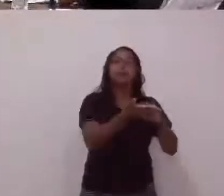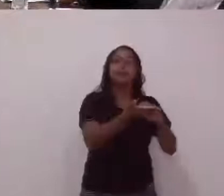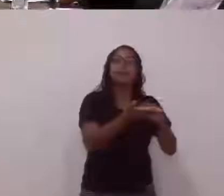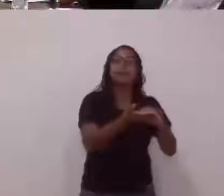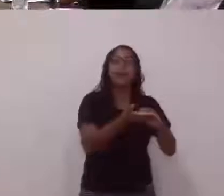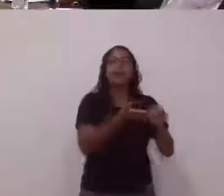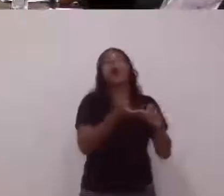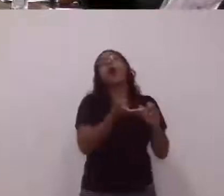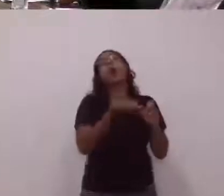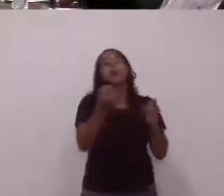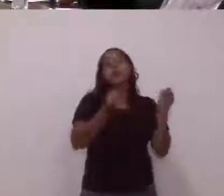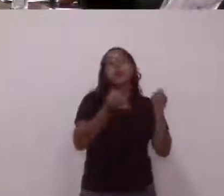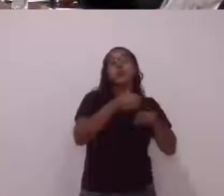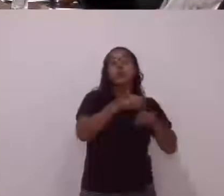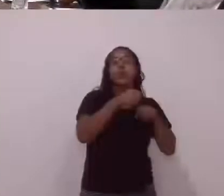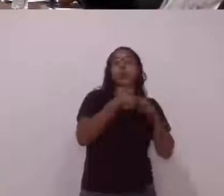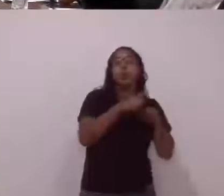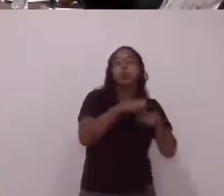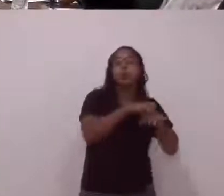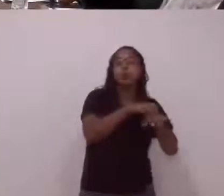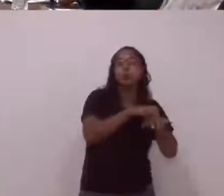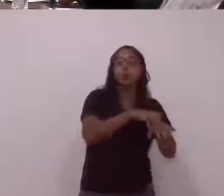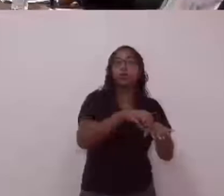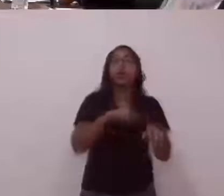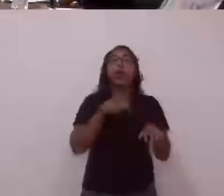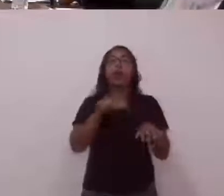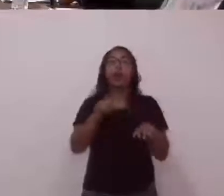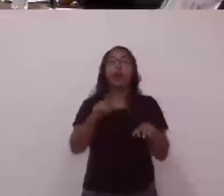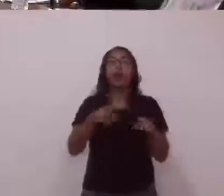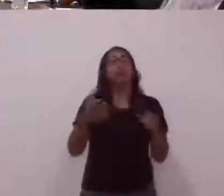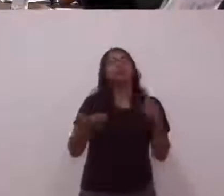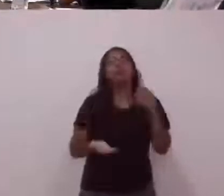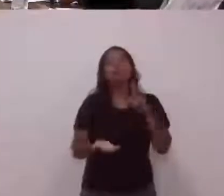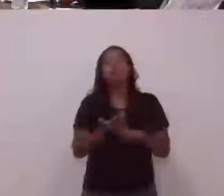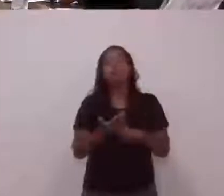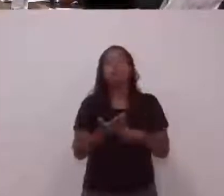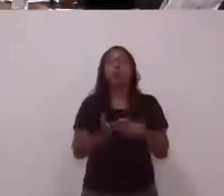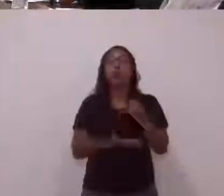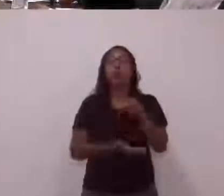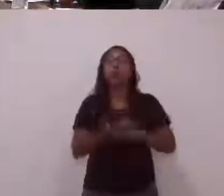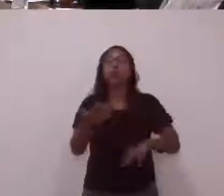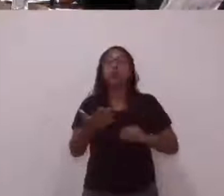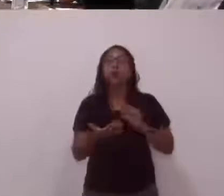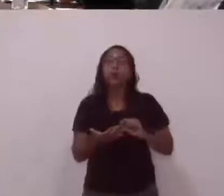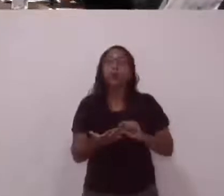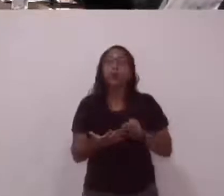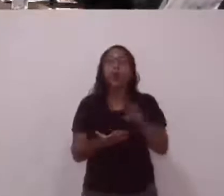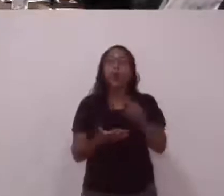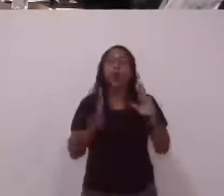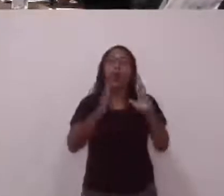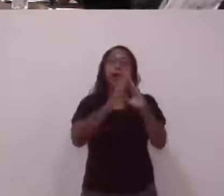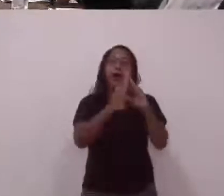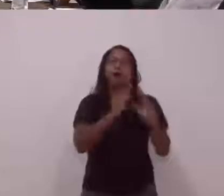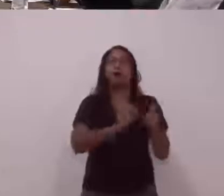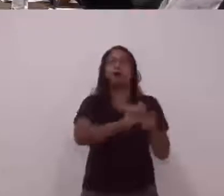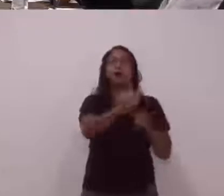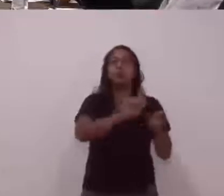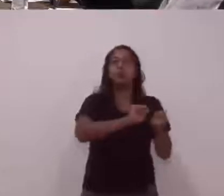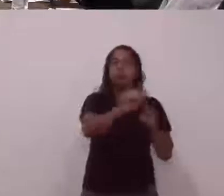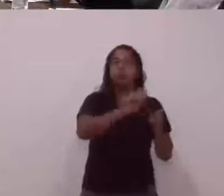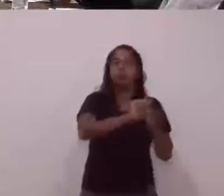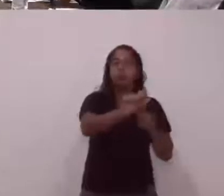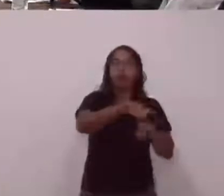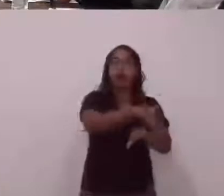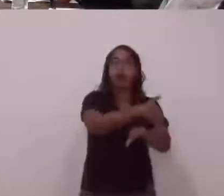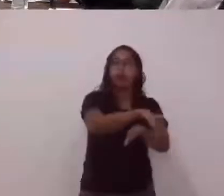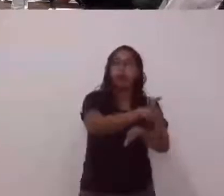representando o município, o contrato número 50 de 2016, por meio do qual alocar imóvel particular, situado